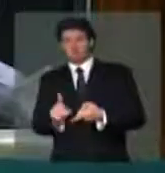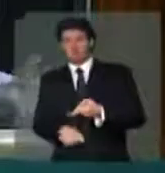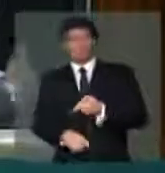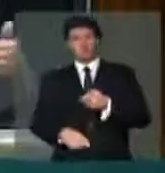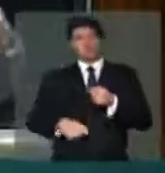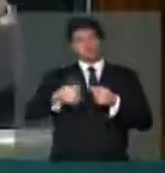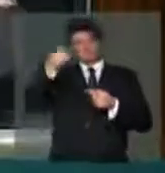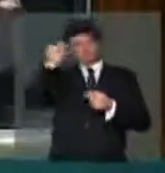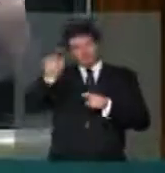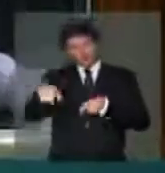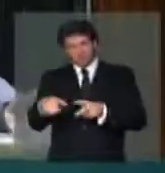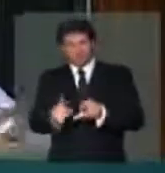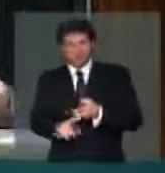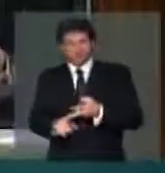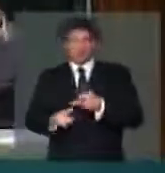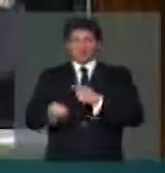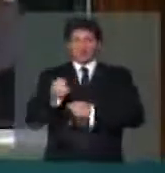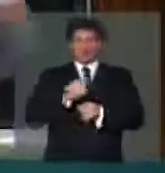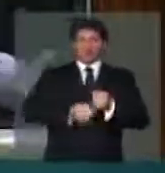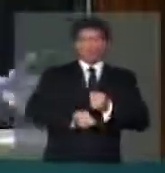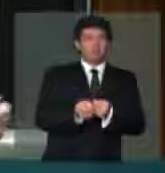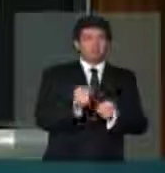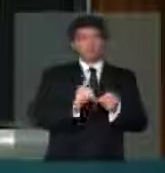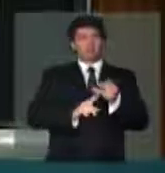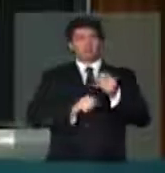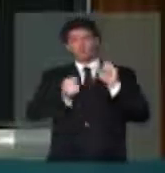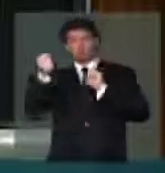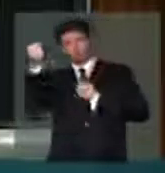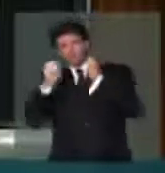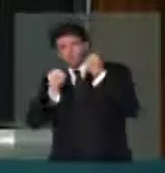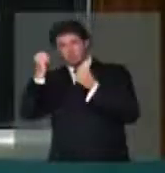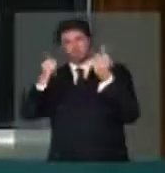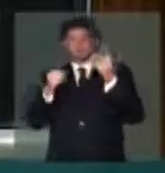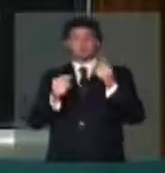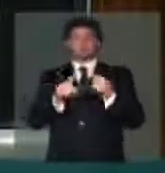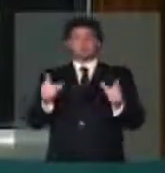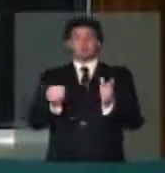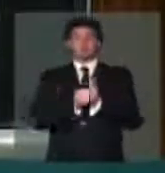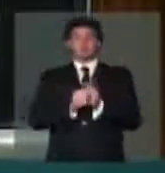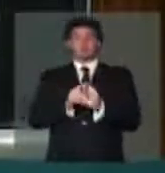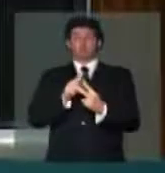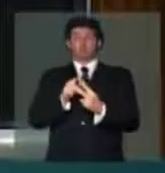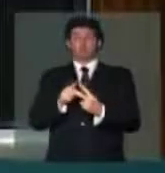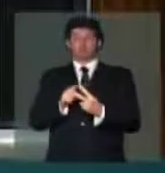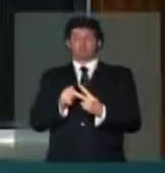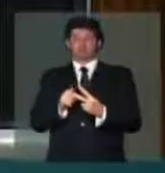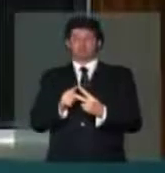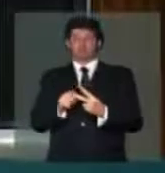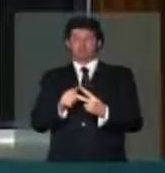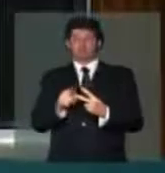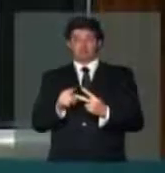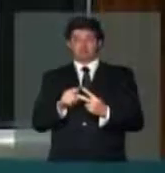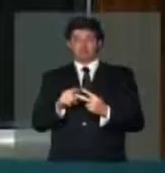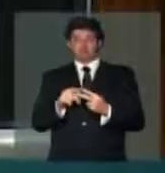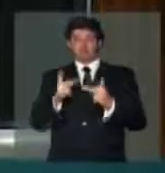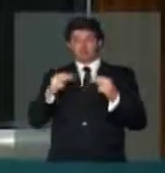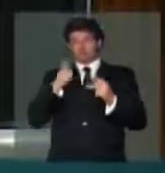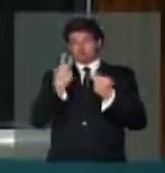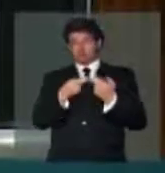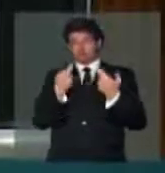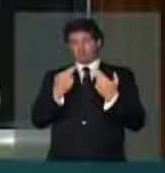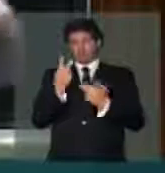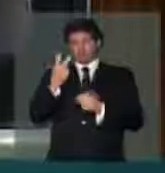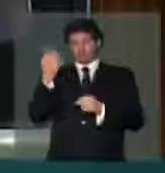na pecuária, no comércio, na indústria. E faltam duas coisas, como eu falei aqui na última